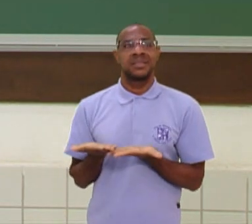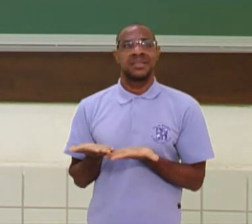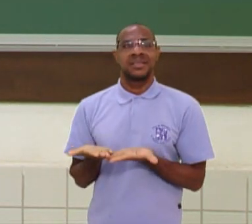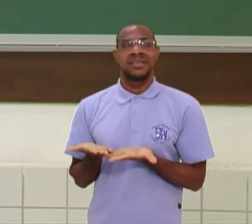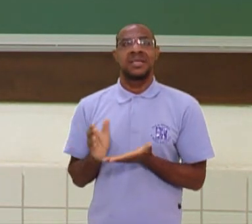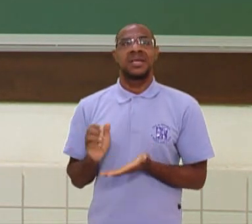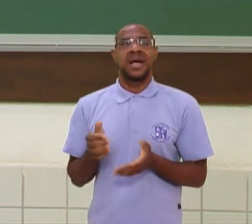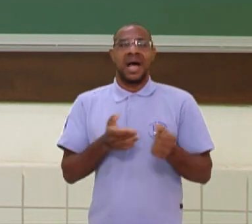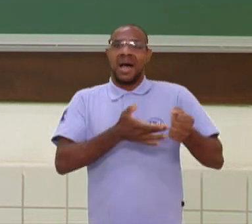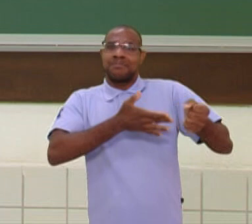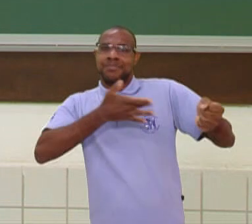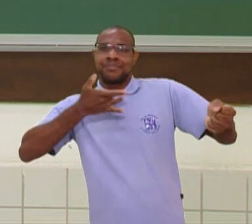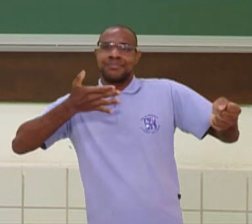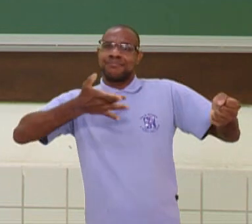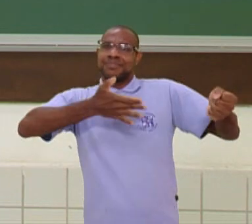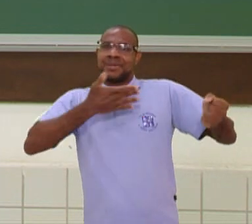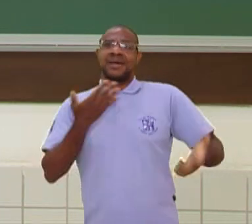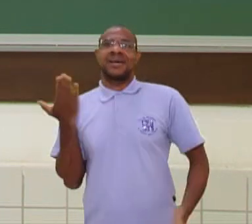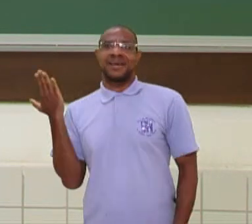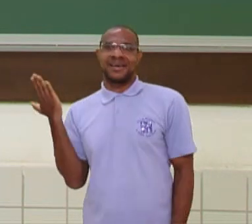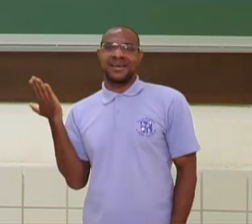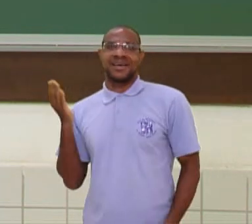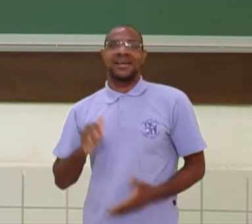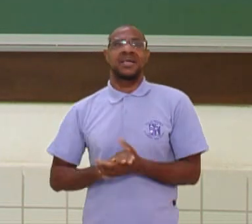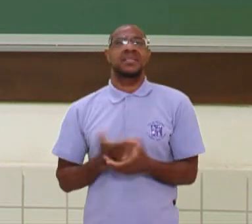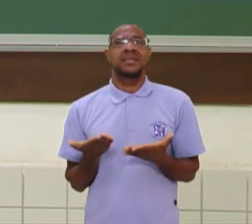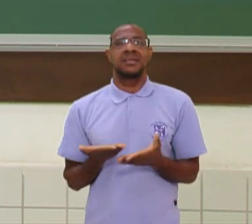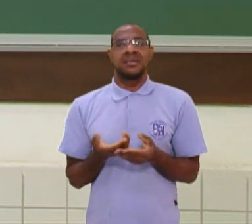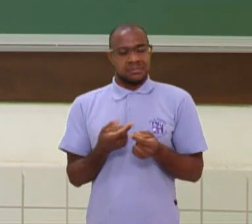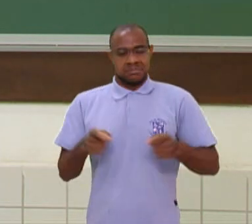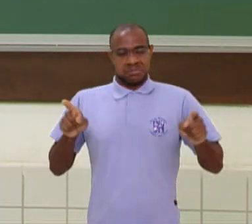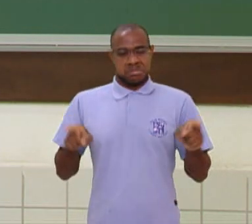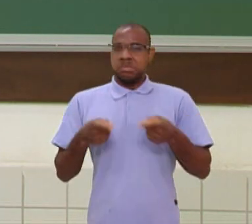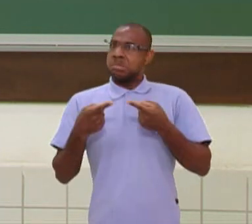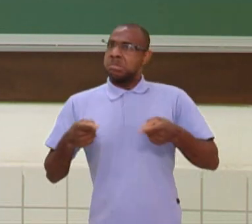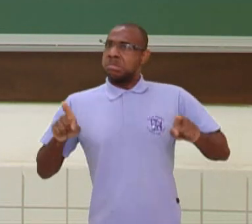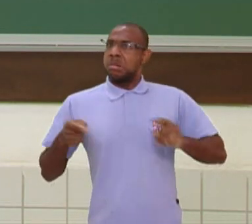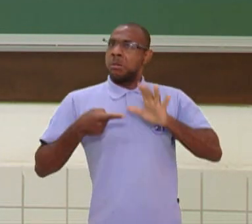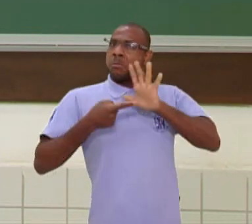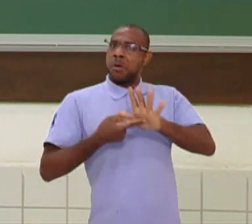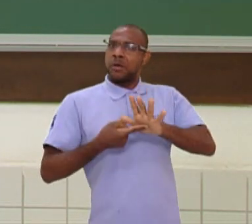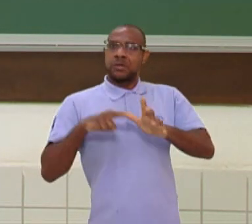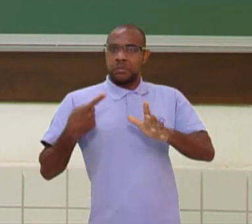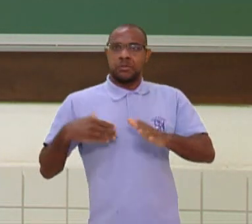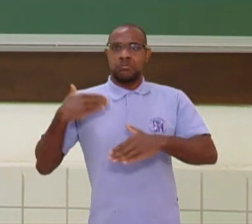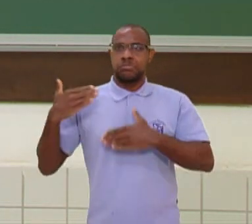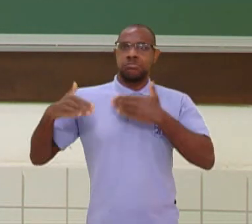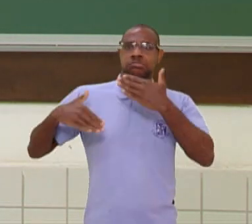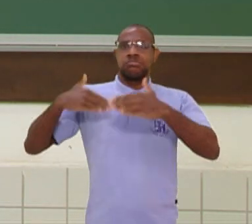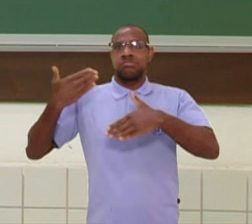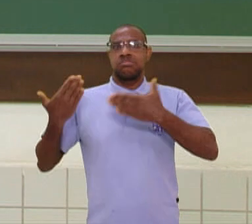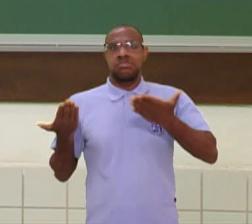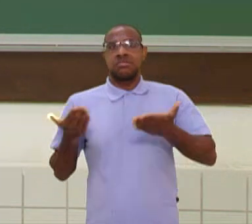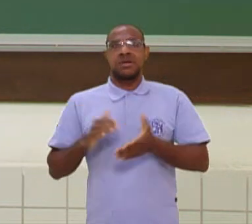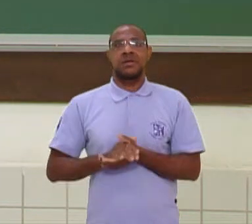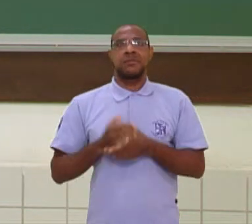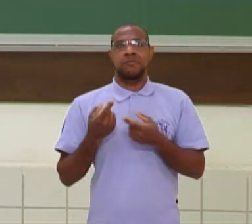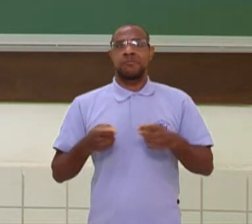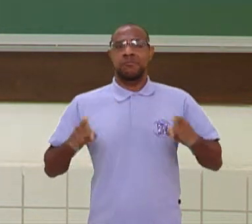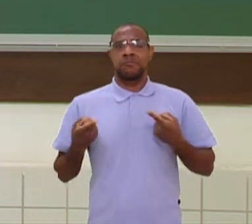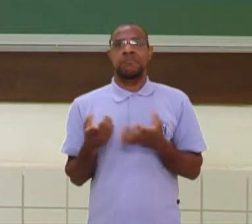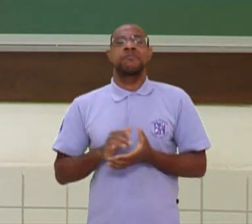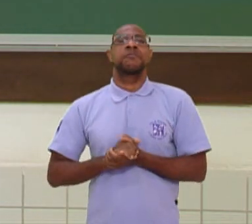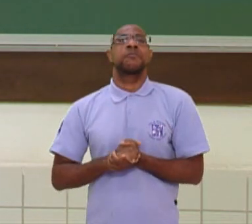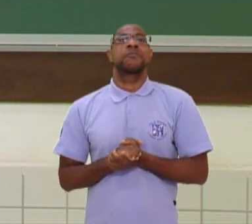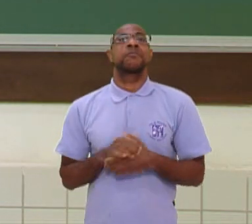você avança dentro da estruturação da música e depois ela vai estar evoluindo, a gente entra gradativamente na parte da ondulatória,